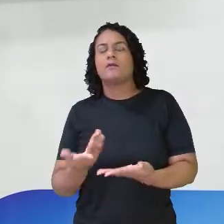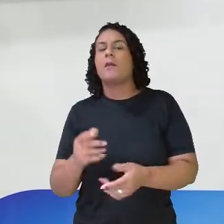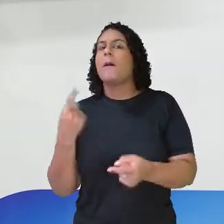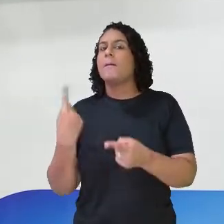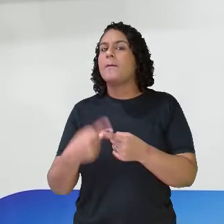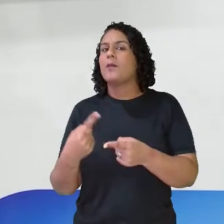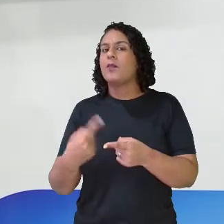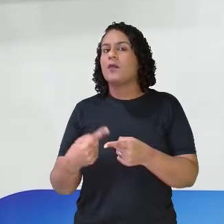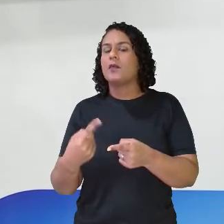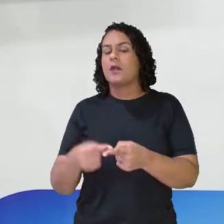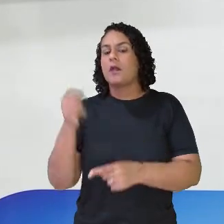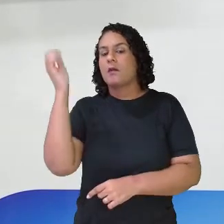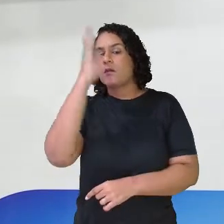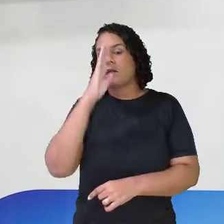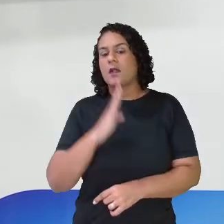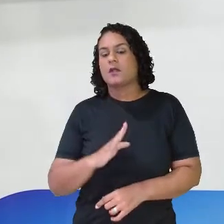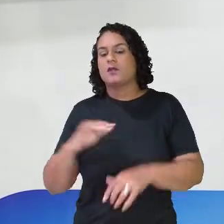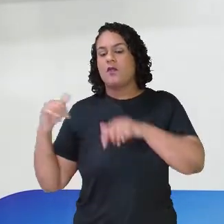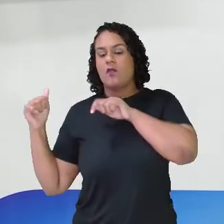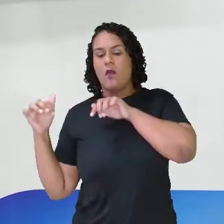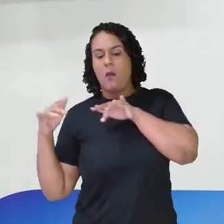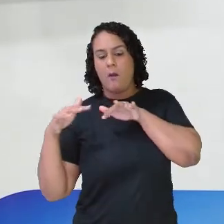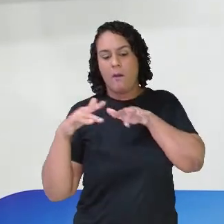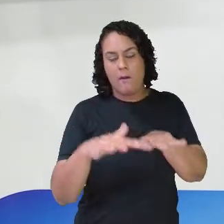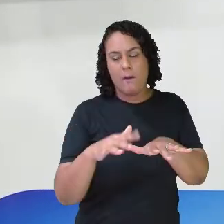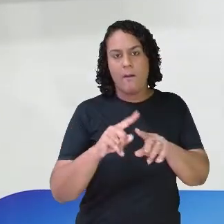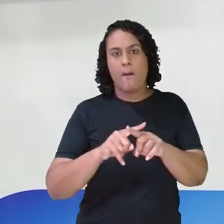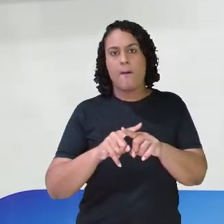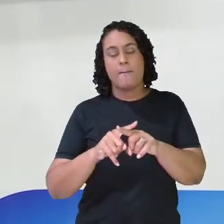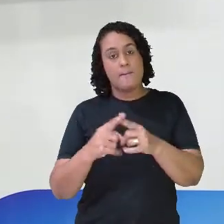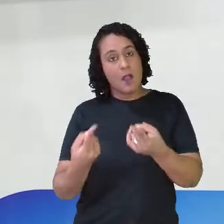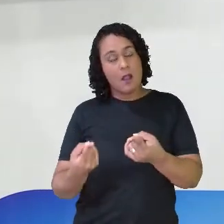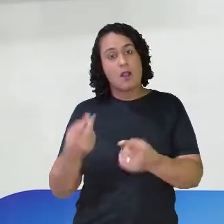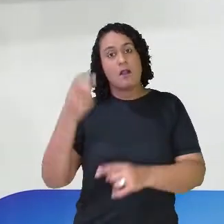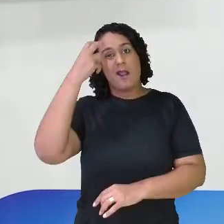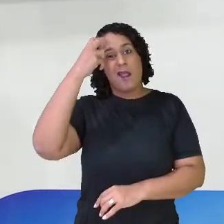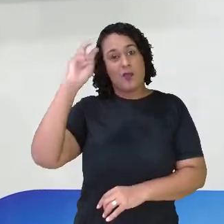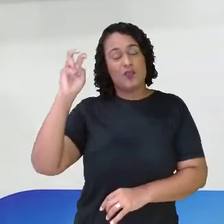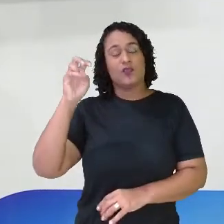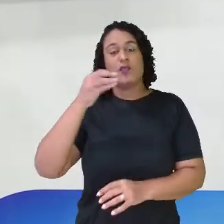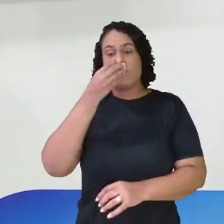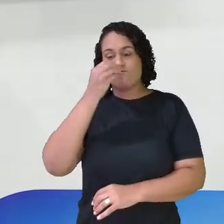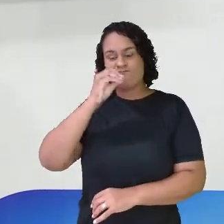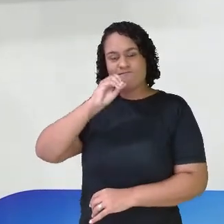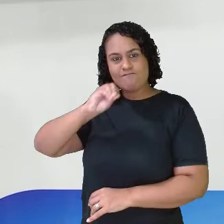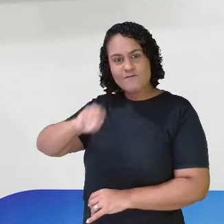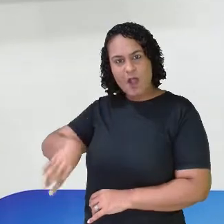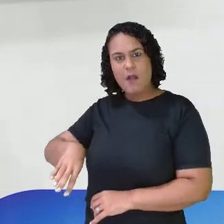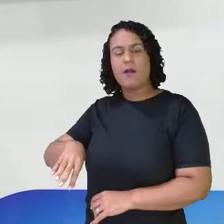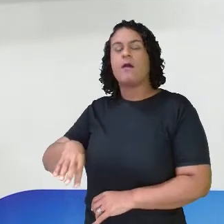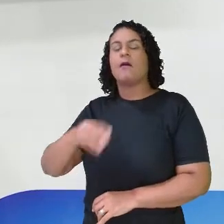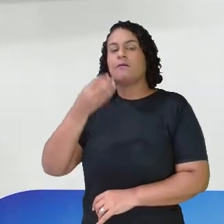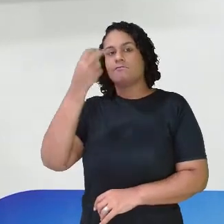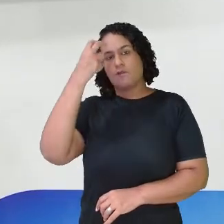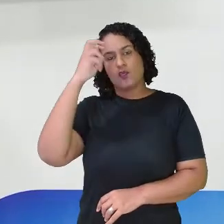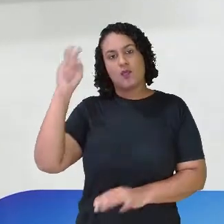a cultura indígena foi deixada de lado, mas ela segue forte, ainda que de forma um